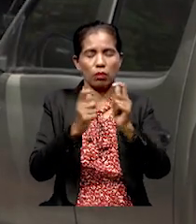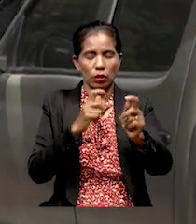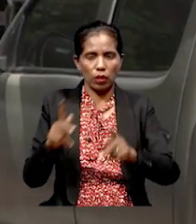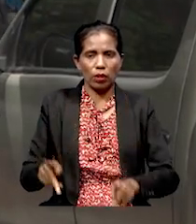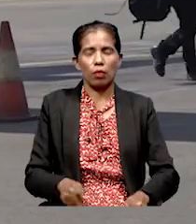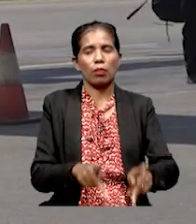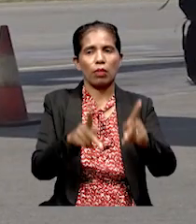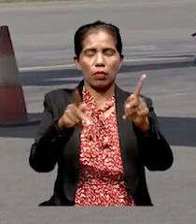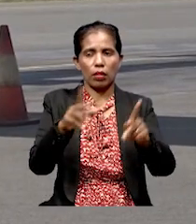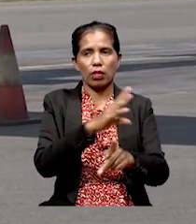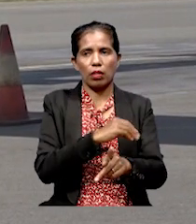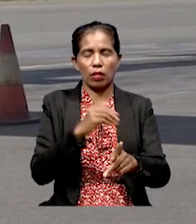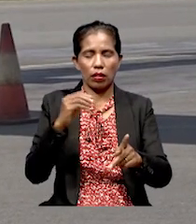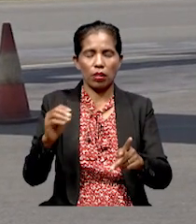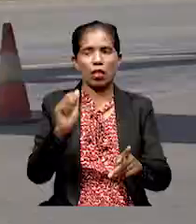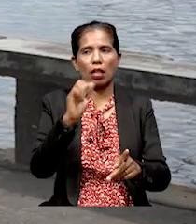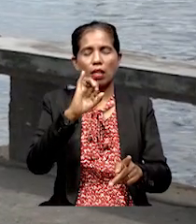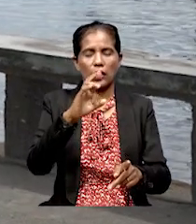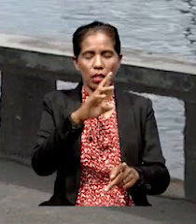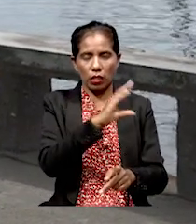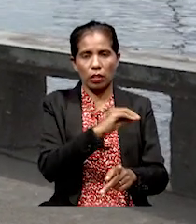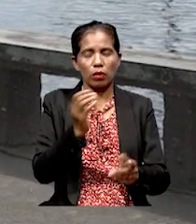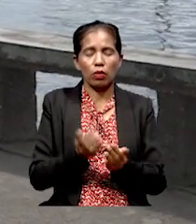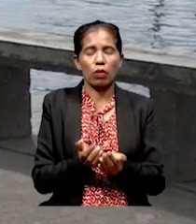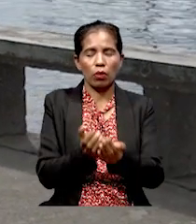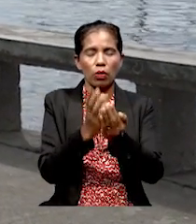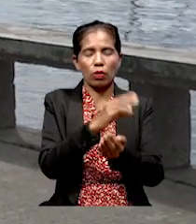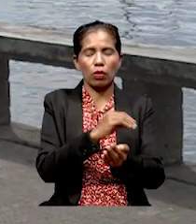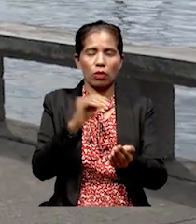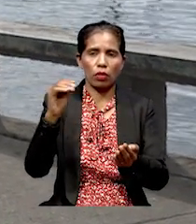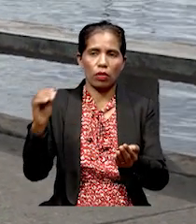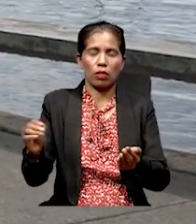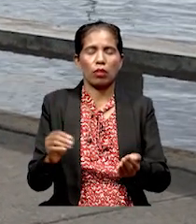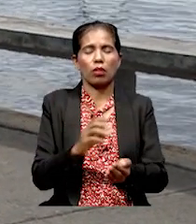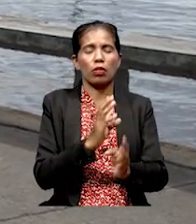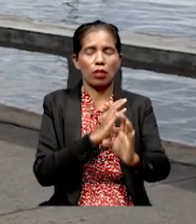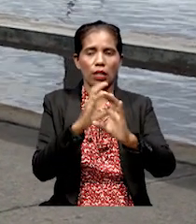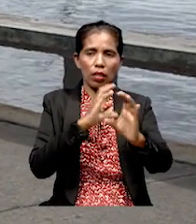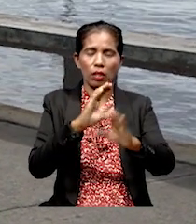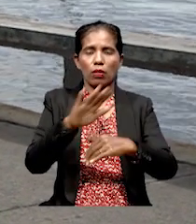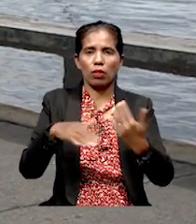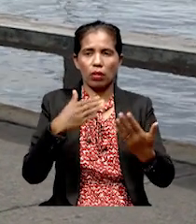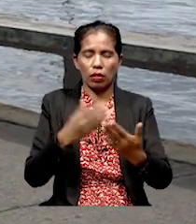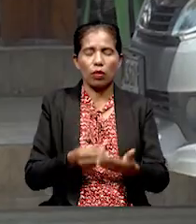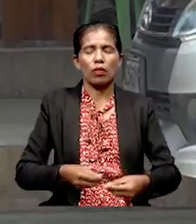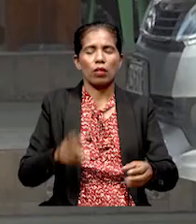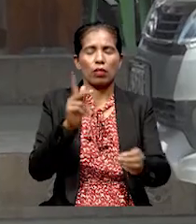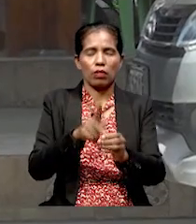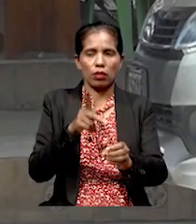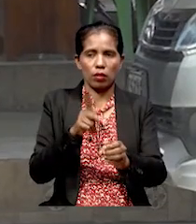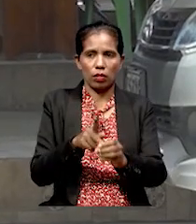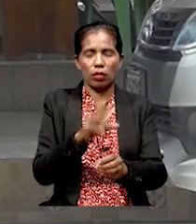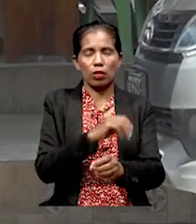rodoviário público, aéreos marítimo nacionais, no adquirentes combustível para atividade agrícola